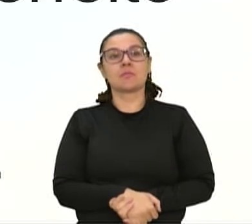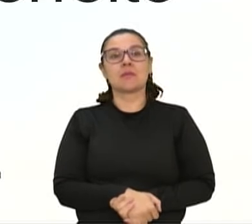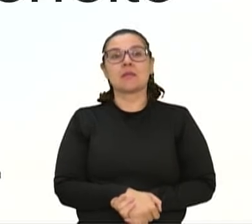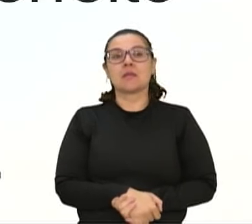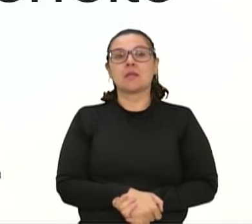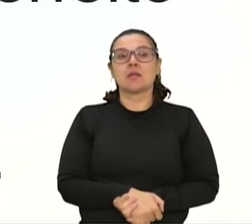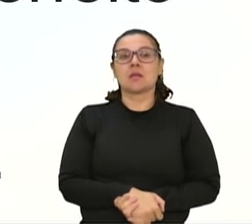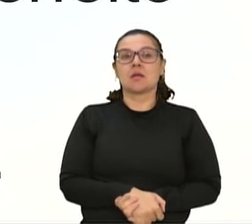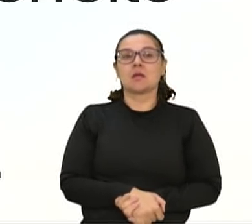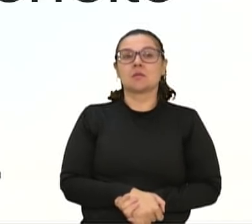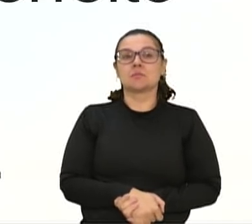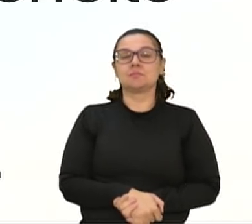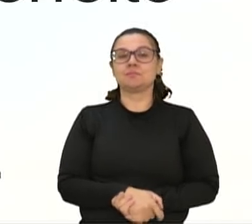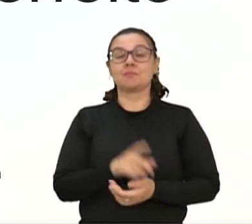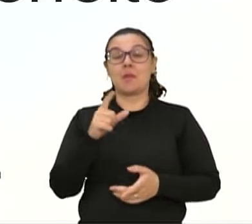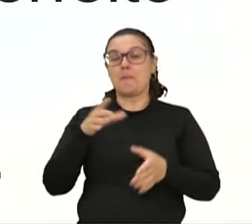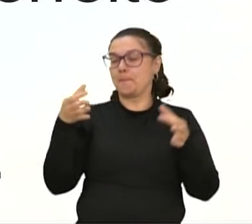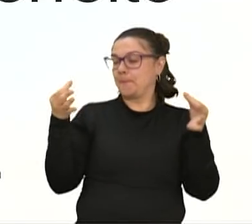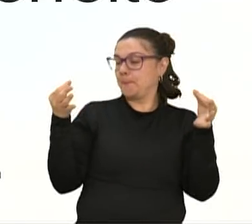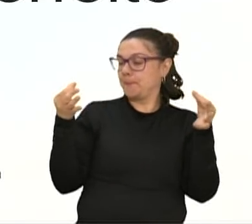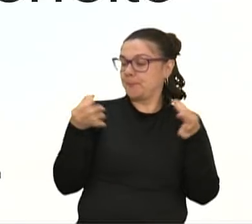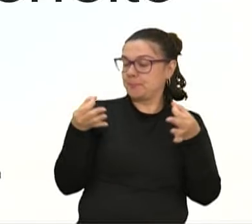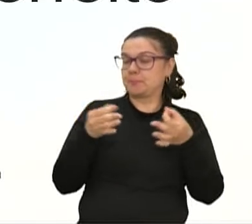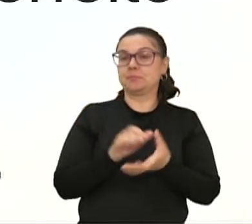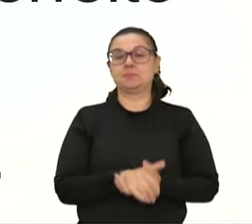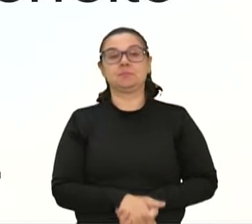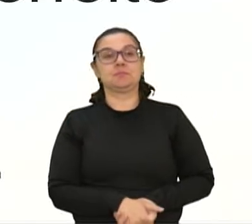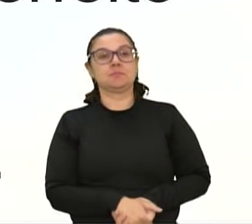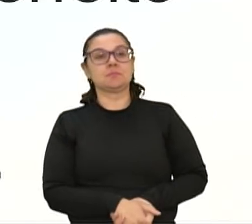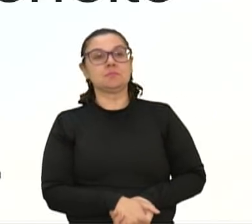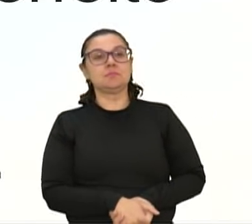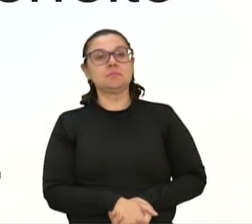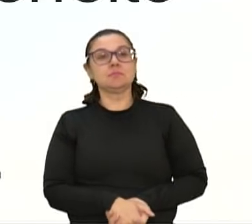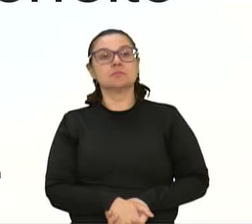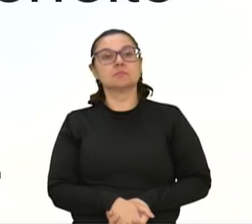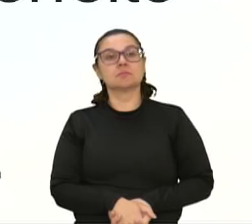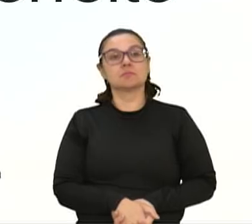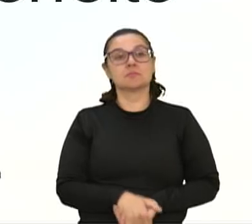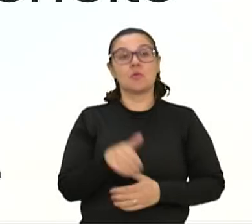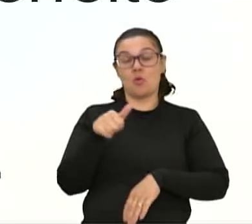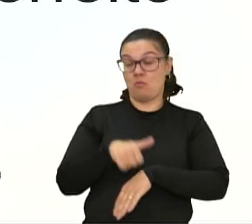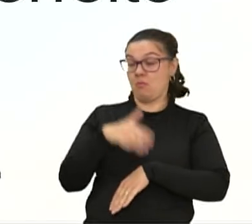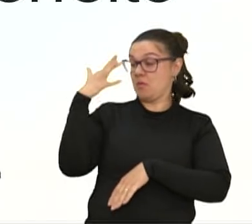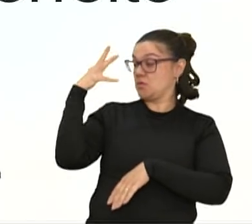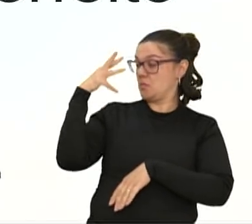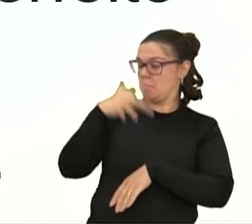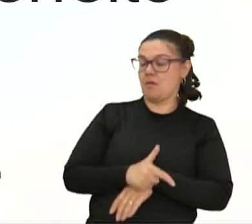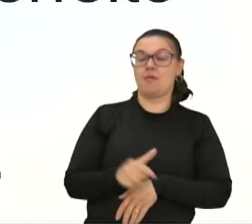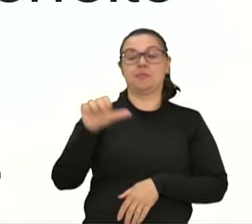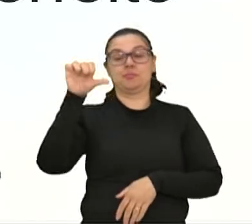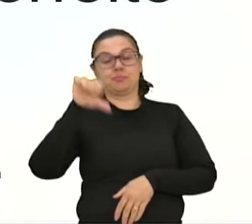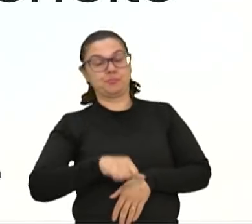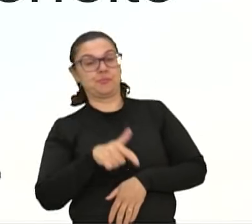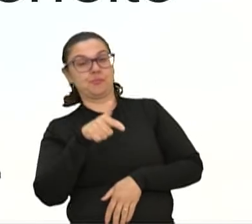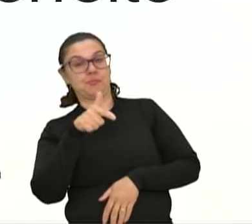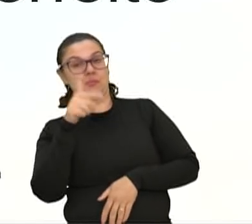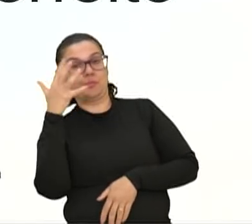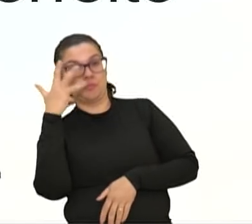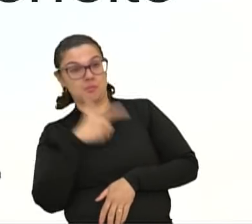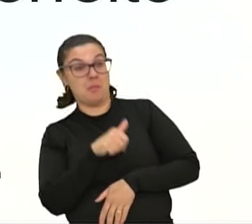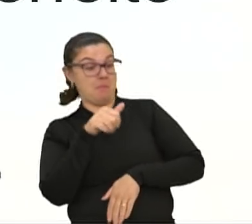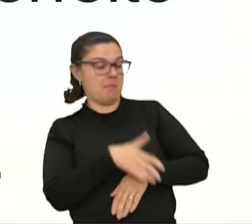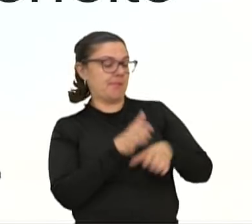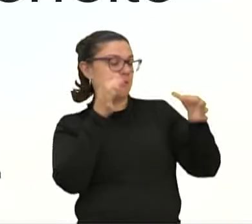4. Os graus de perfeição. Nós conhecemos o mais belo, o menos belo, o mais